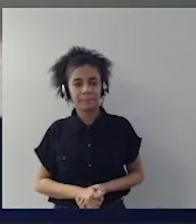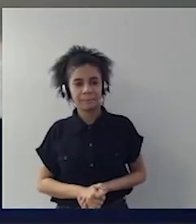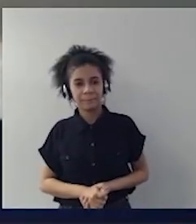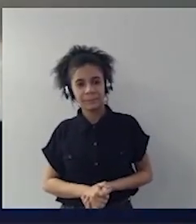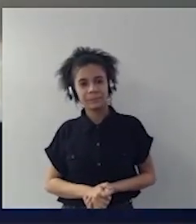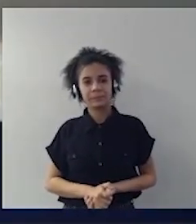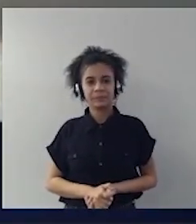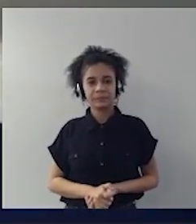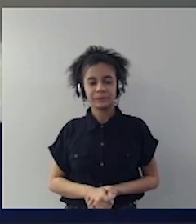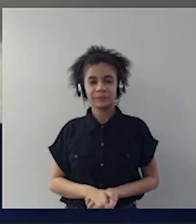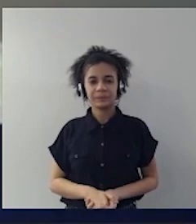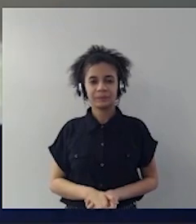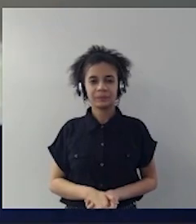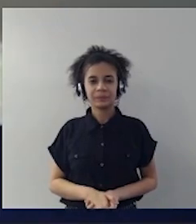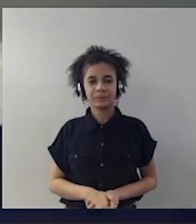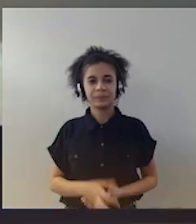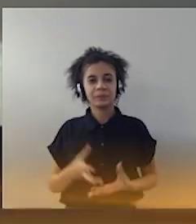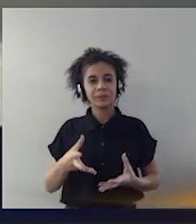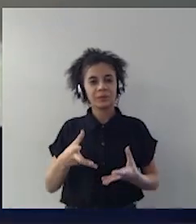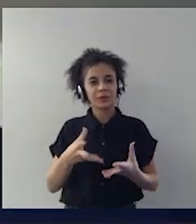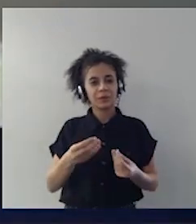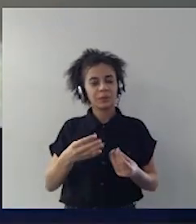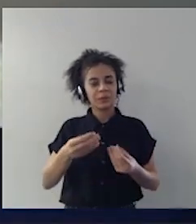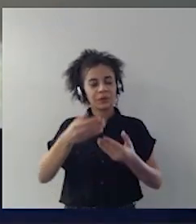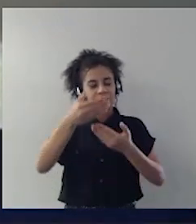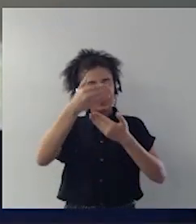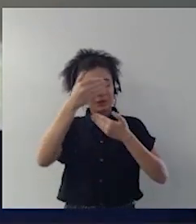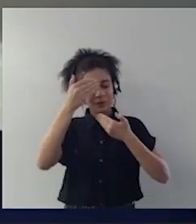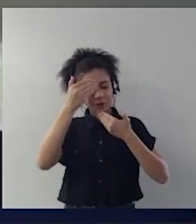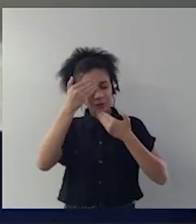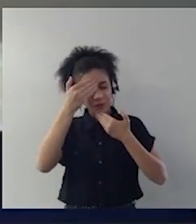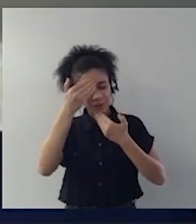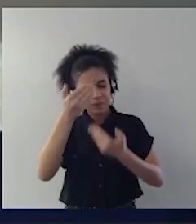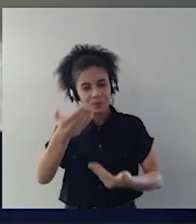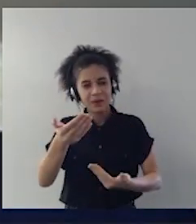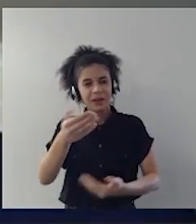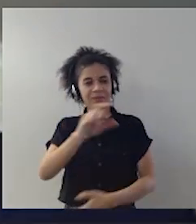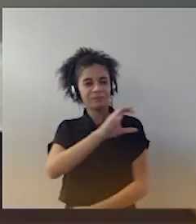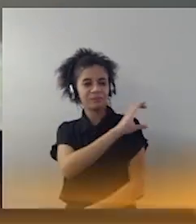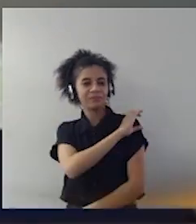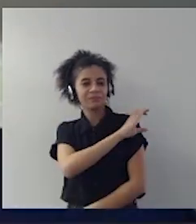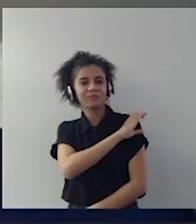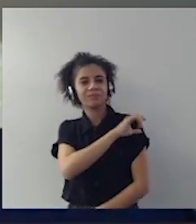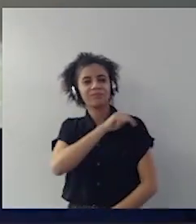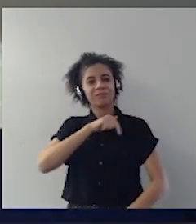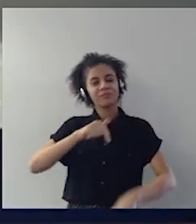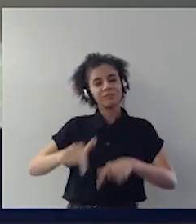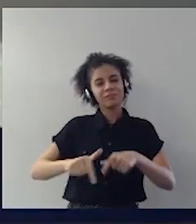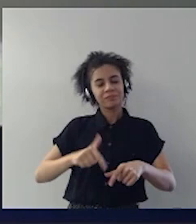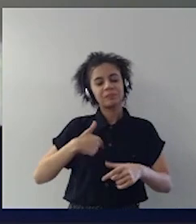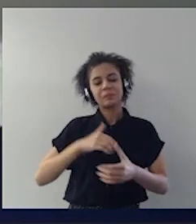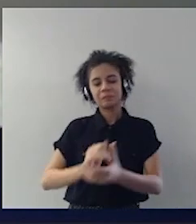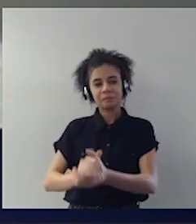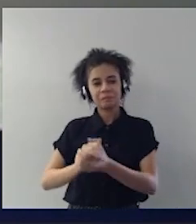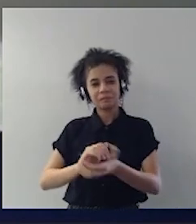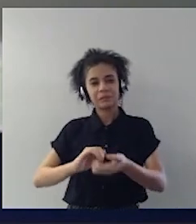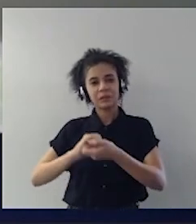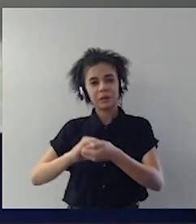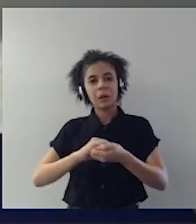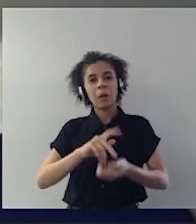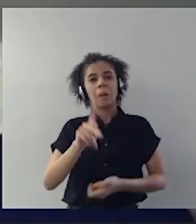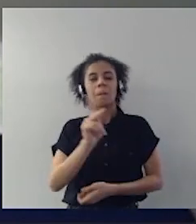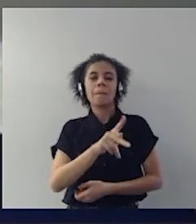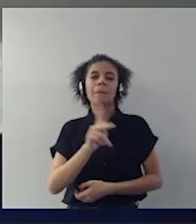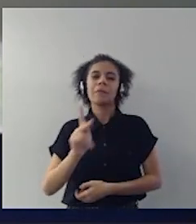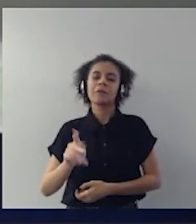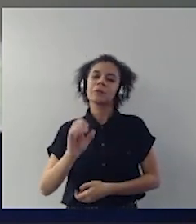Zanella. Satisfação cumprimentá-la. Parabéns pela coordenação dos trabalhos. Cumprimento o José Sérgio